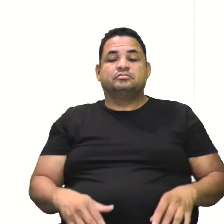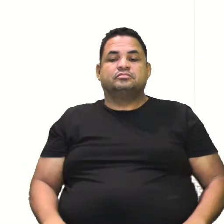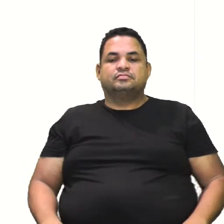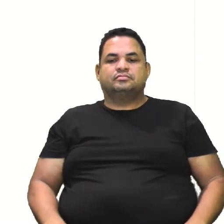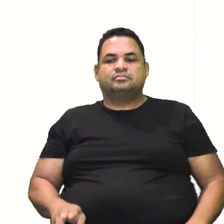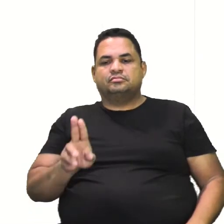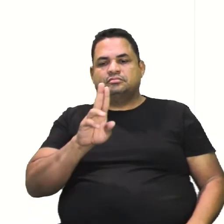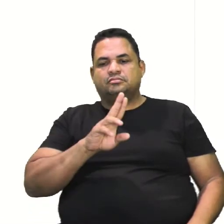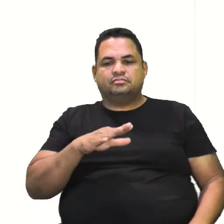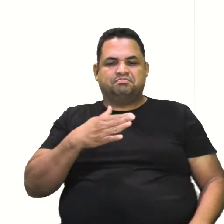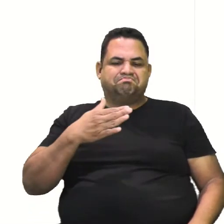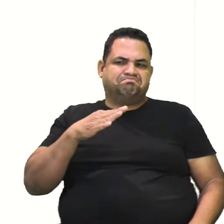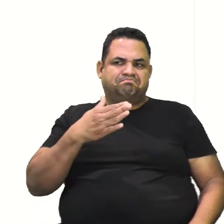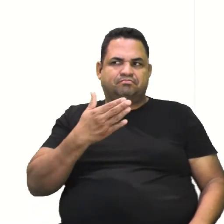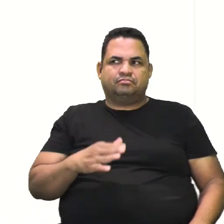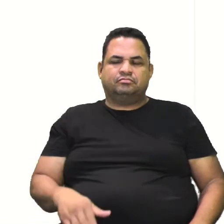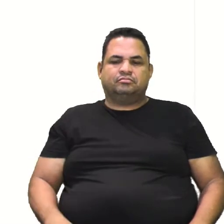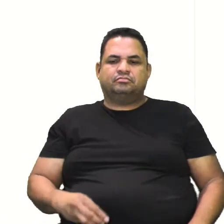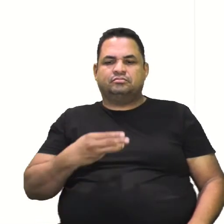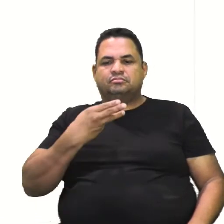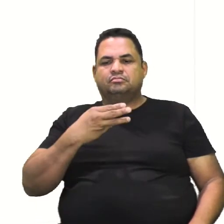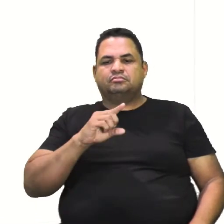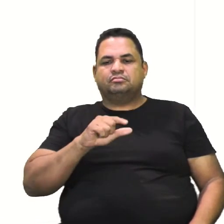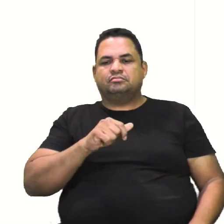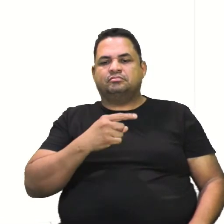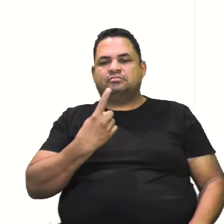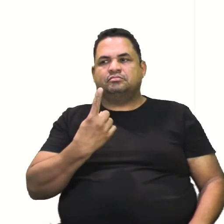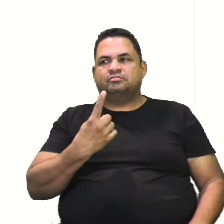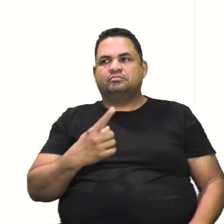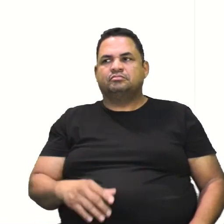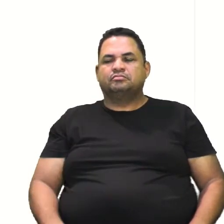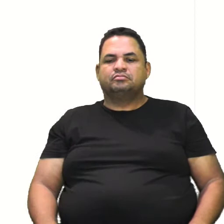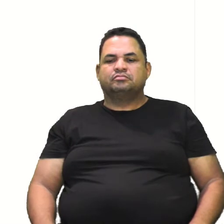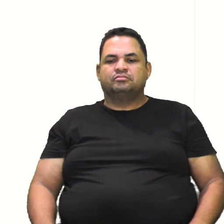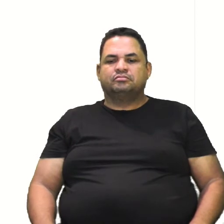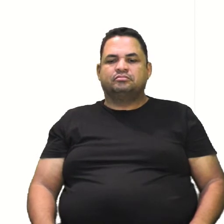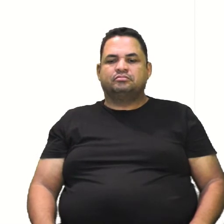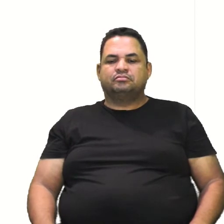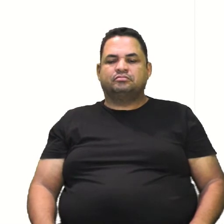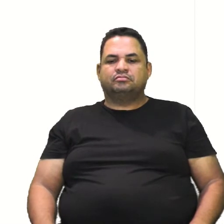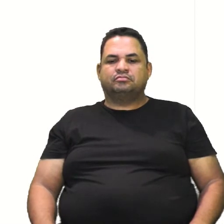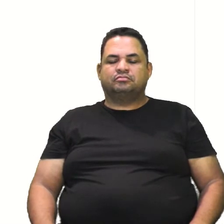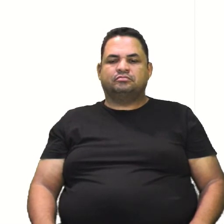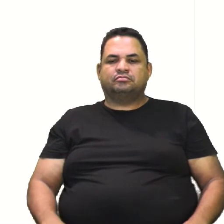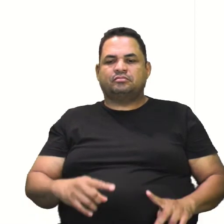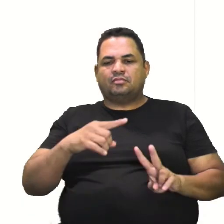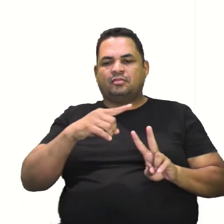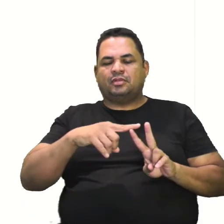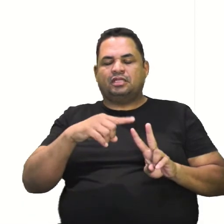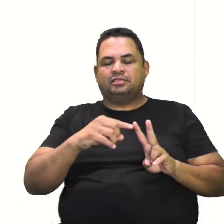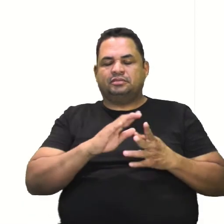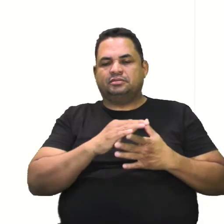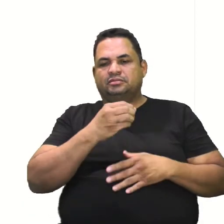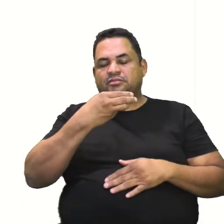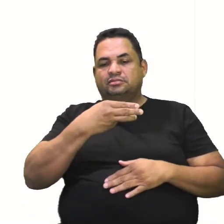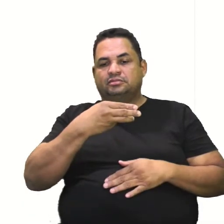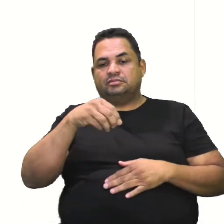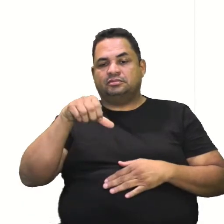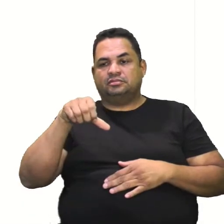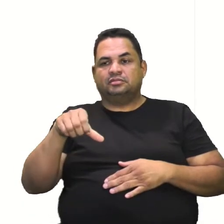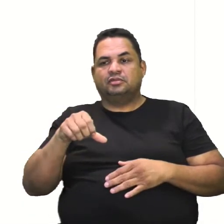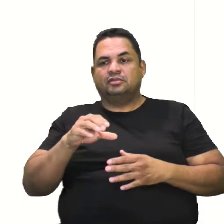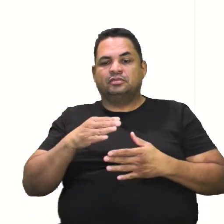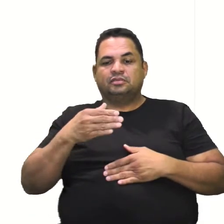de 10 a gente vai usar o aproximado também? Vai dar 3,1. Vamos pensar aí, né? Que vai ficar entre raiz de 9, que é 3, e raiz de 16, que